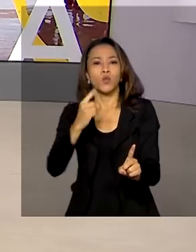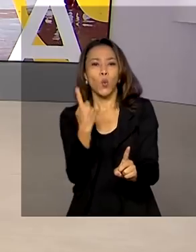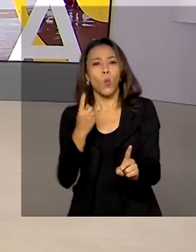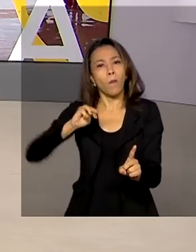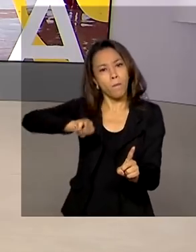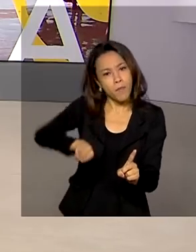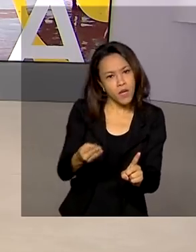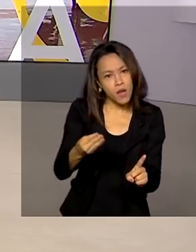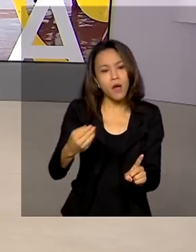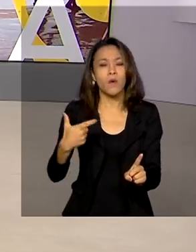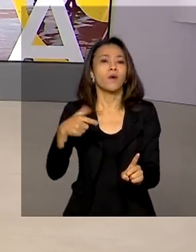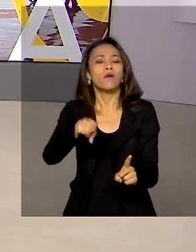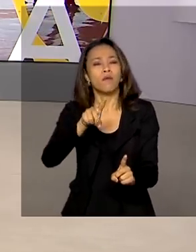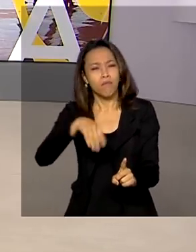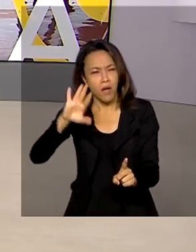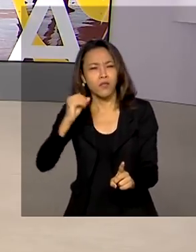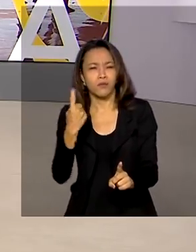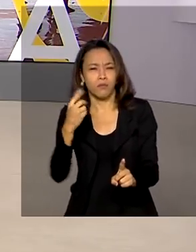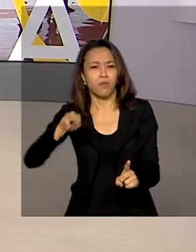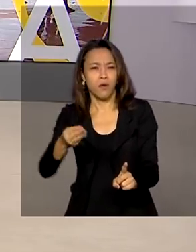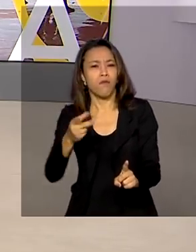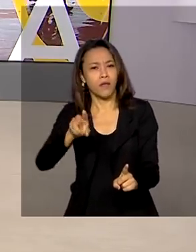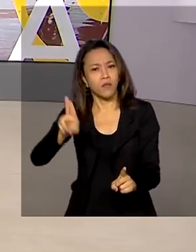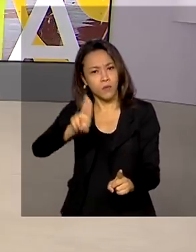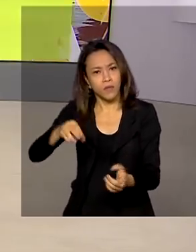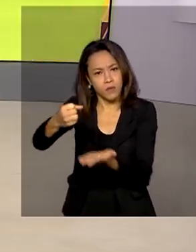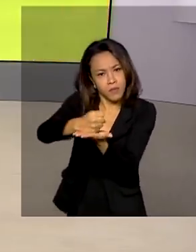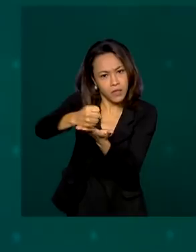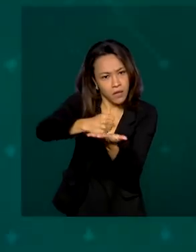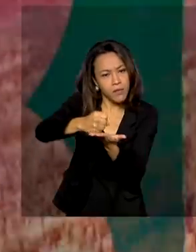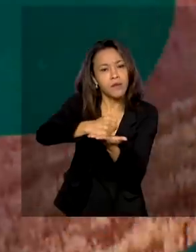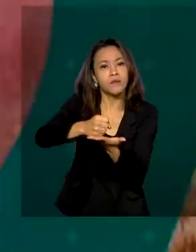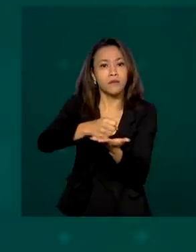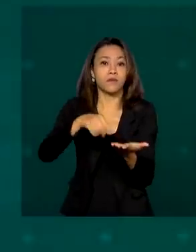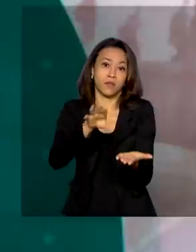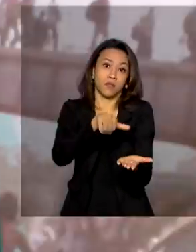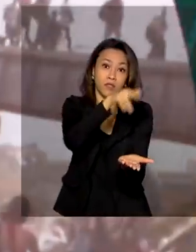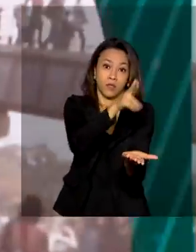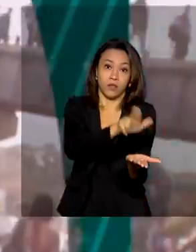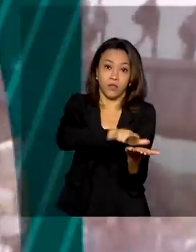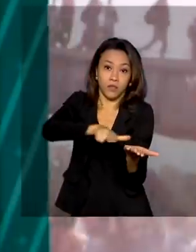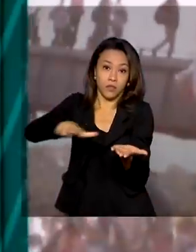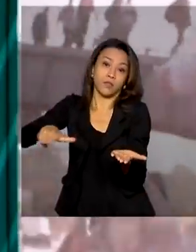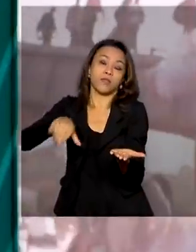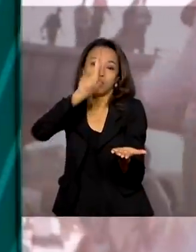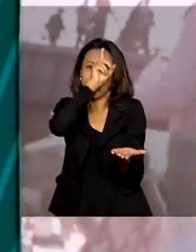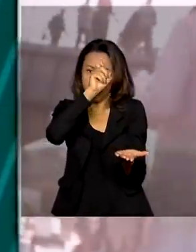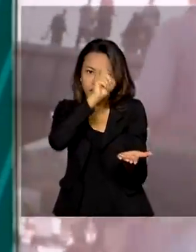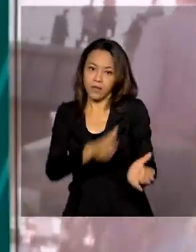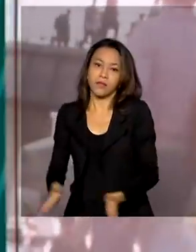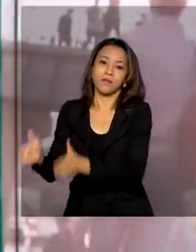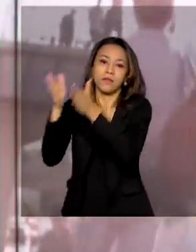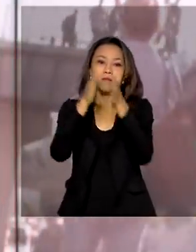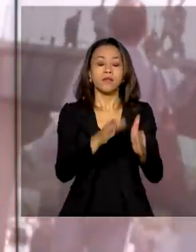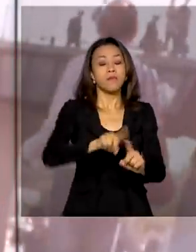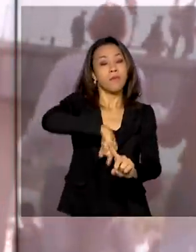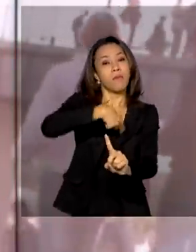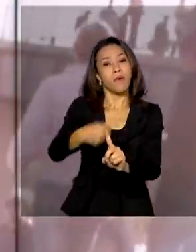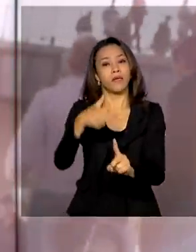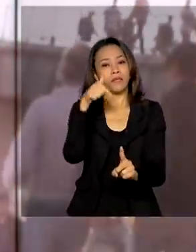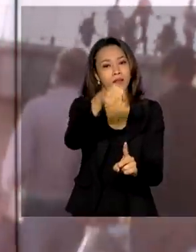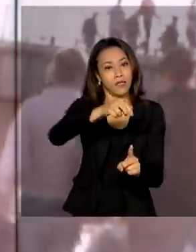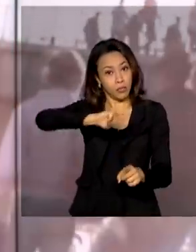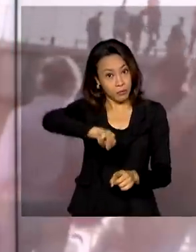mil unidades de medicamentos usados para incubação de pacientes mais de 7 milhões de contribuintes já